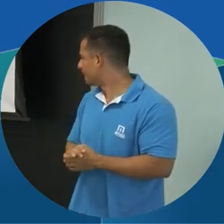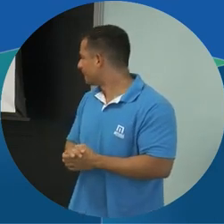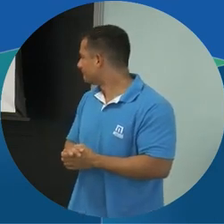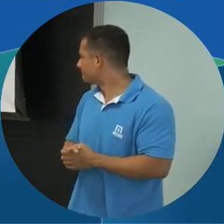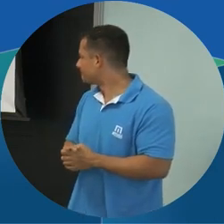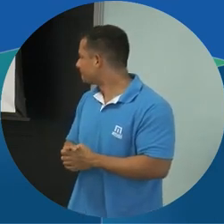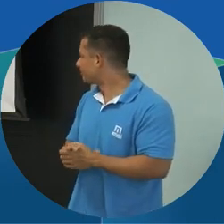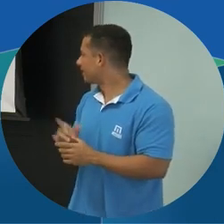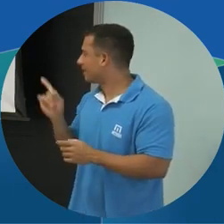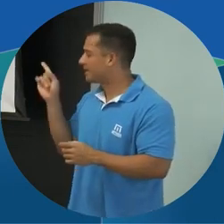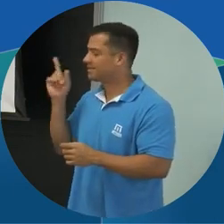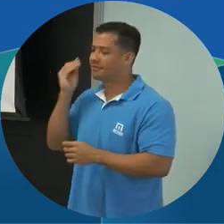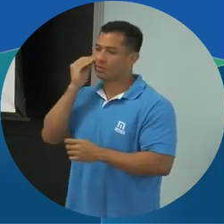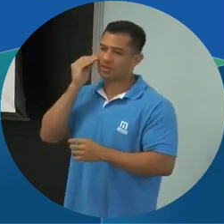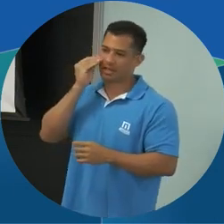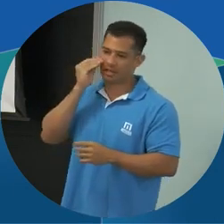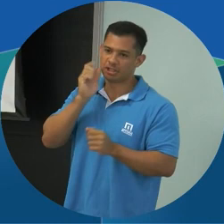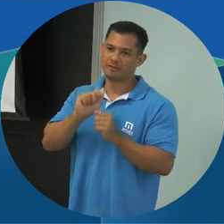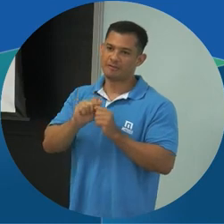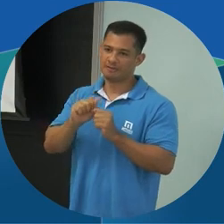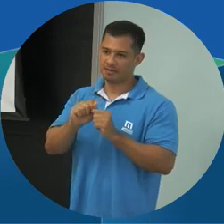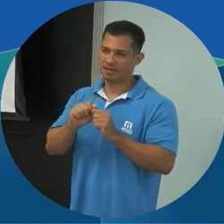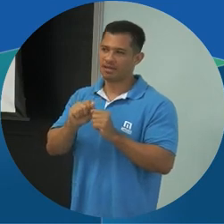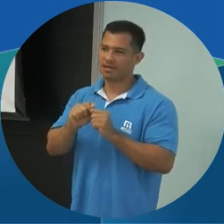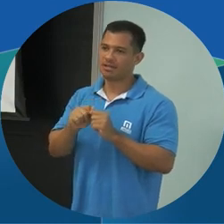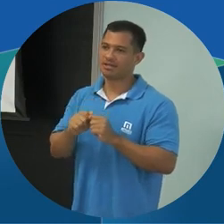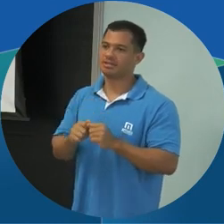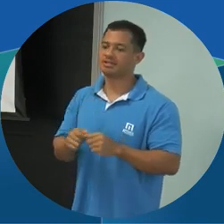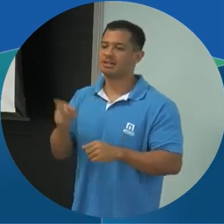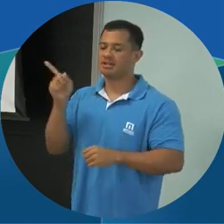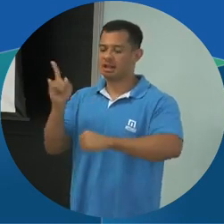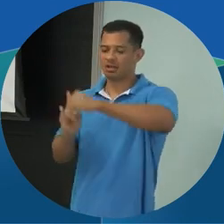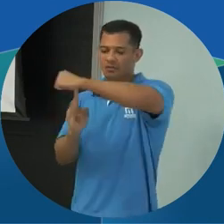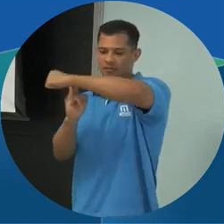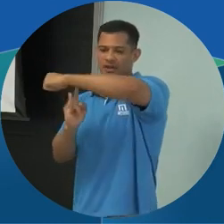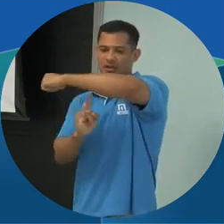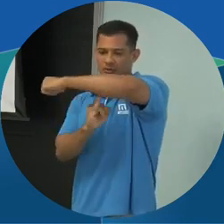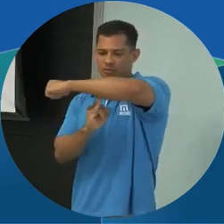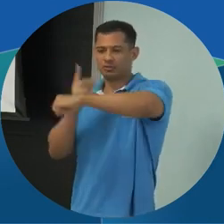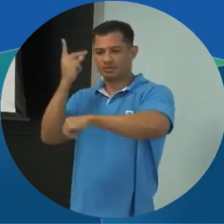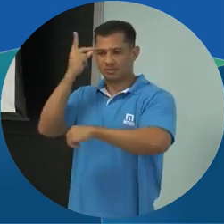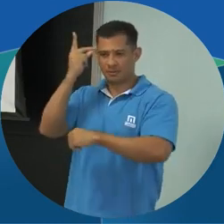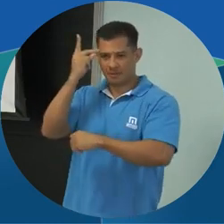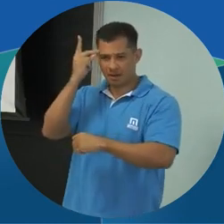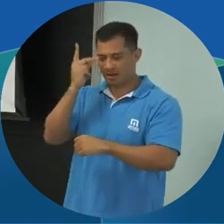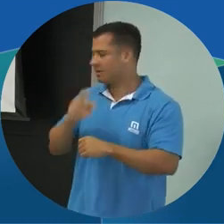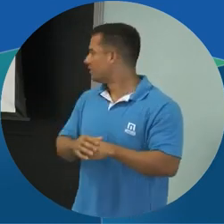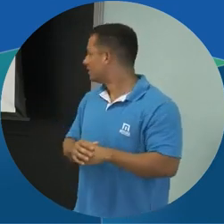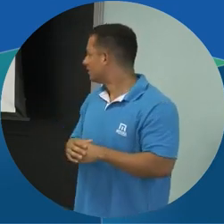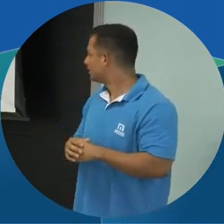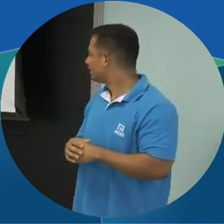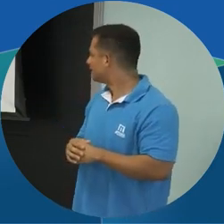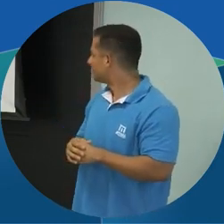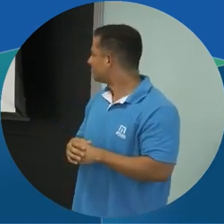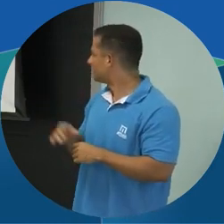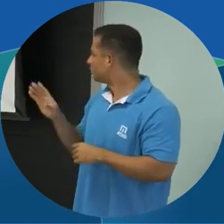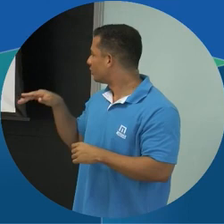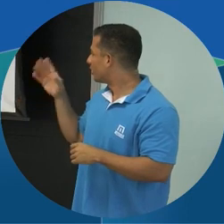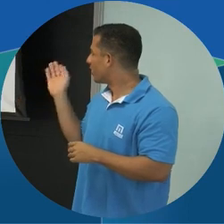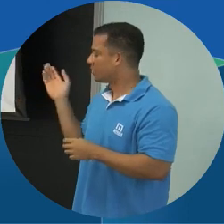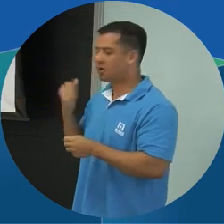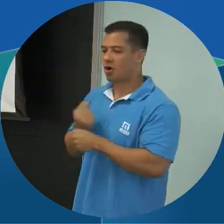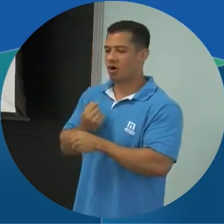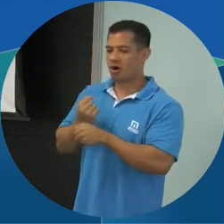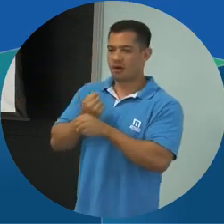Aqui foi um teste que a gente fez em viaduto em São Paulo, e aqui a obra lá de Xique-Xique, na